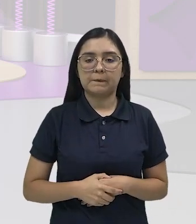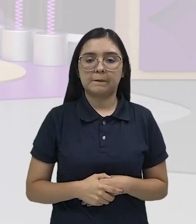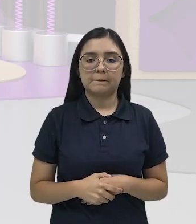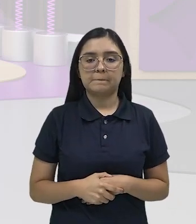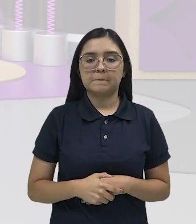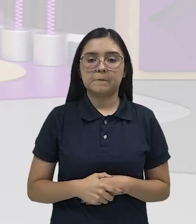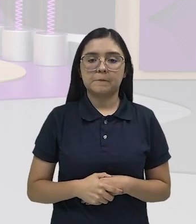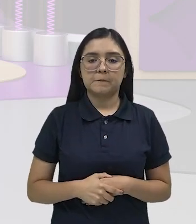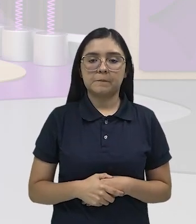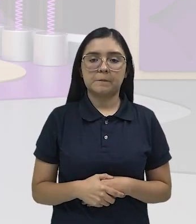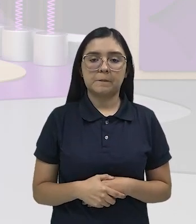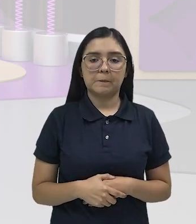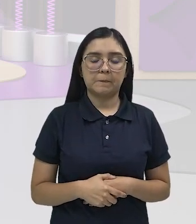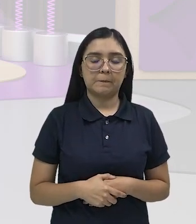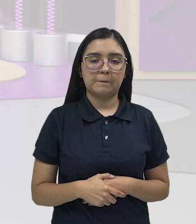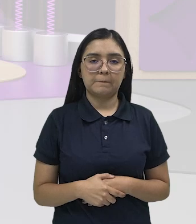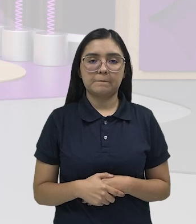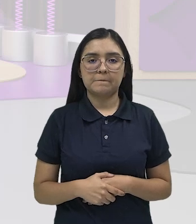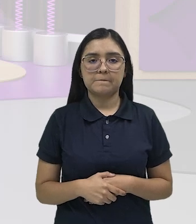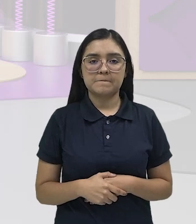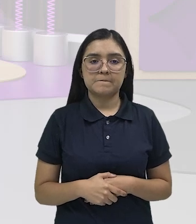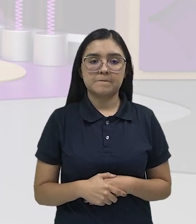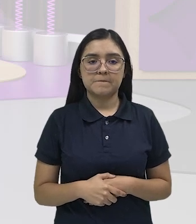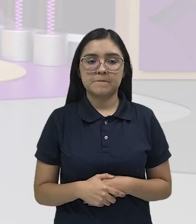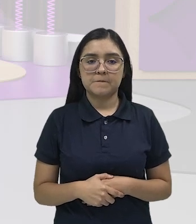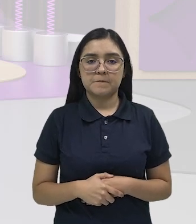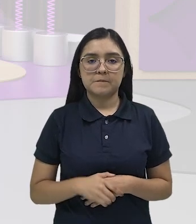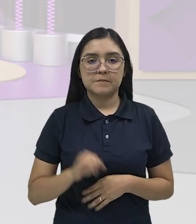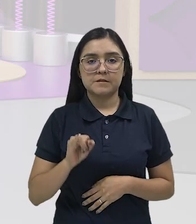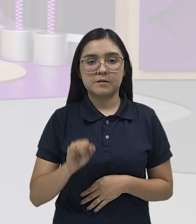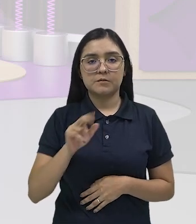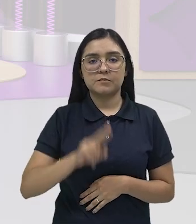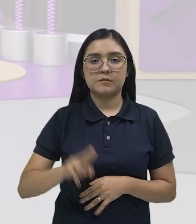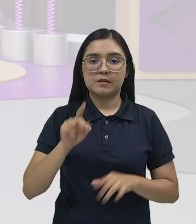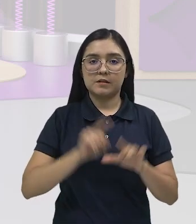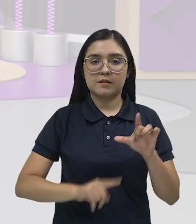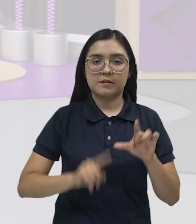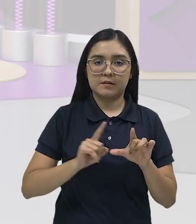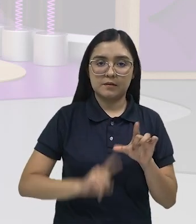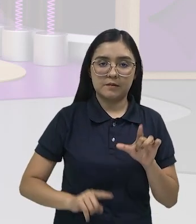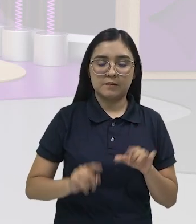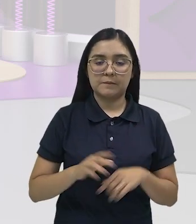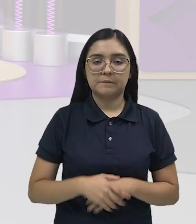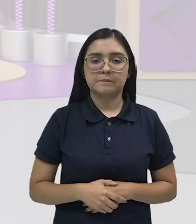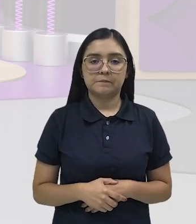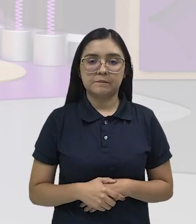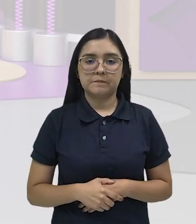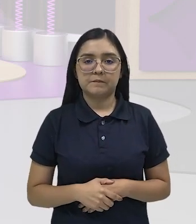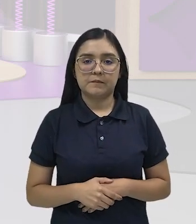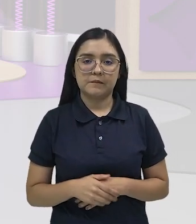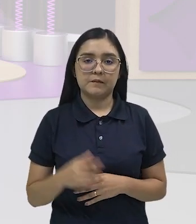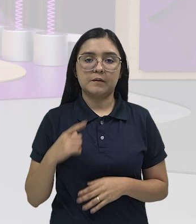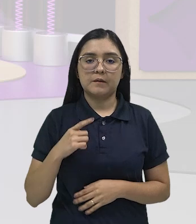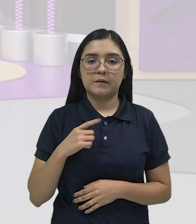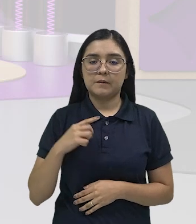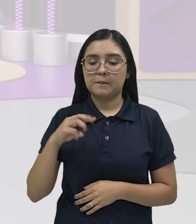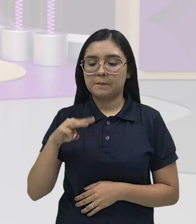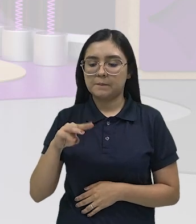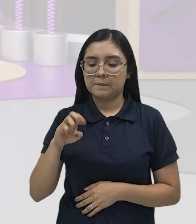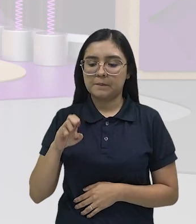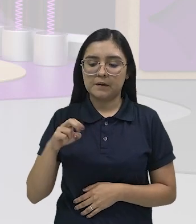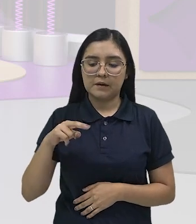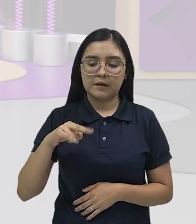como eu acabei de dar um exemplo agora com o pato e as ovelhas, meninos é M, meninas também é M, quer dizer,